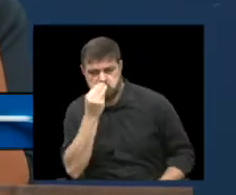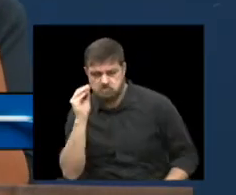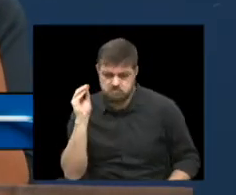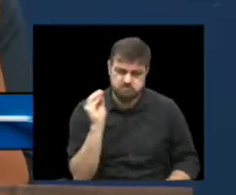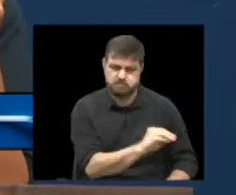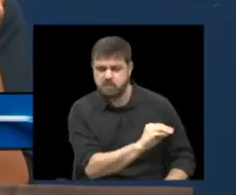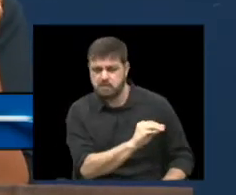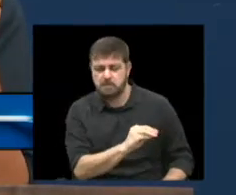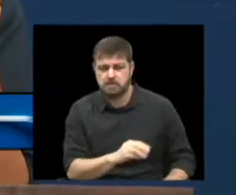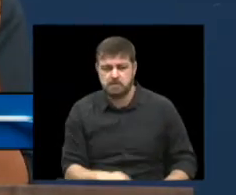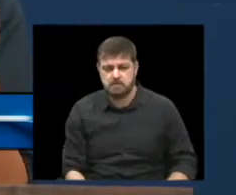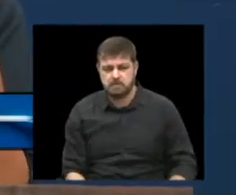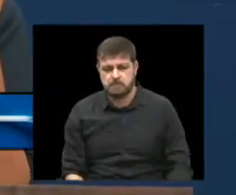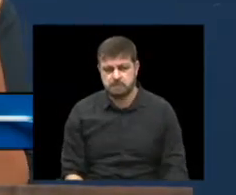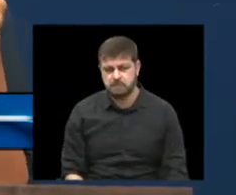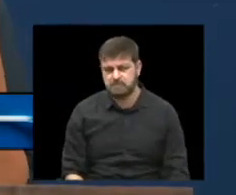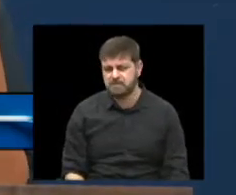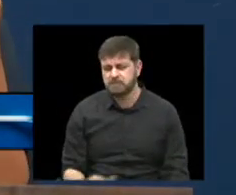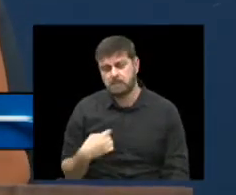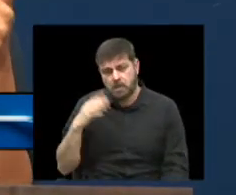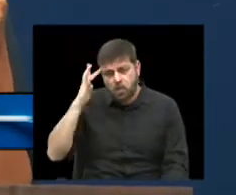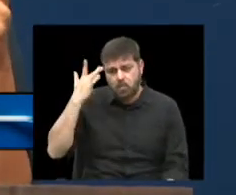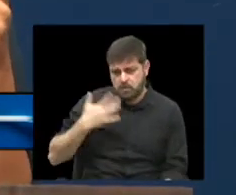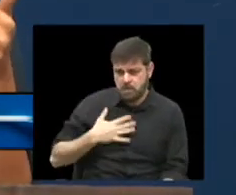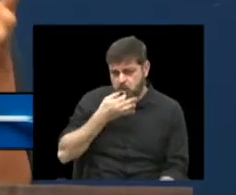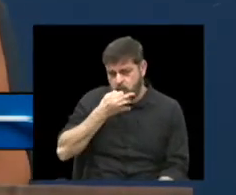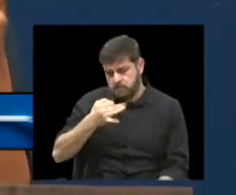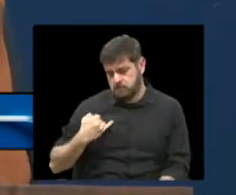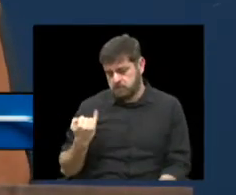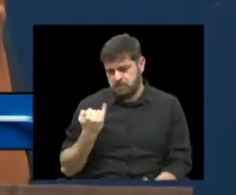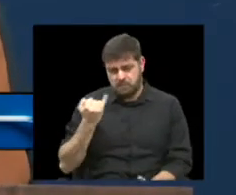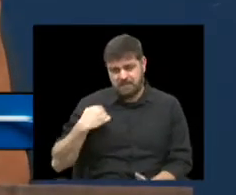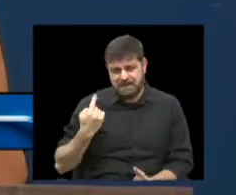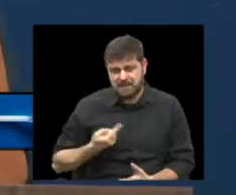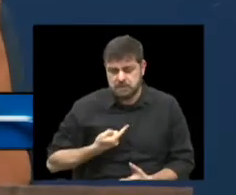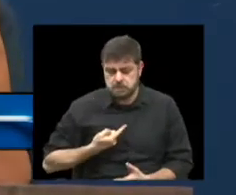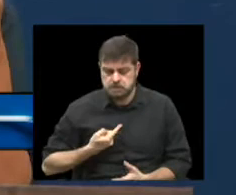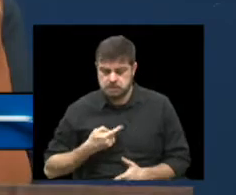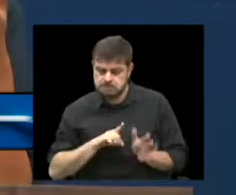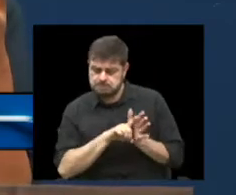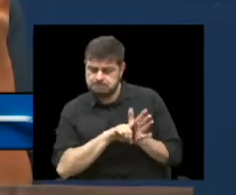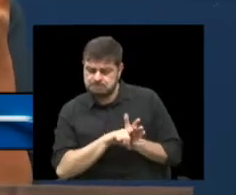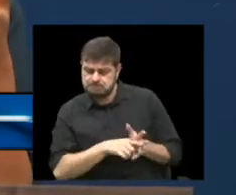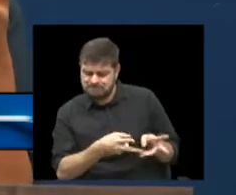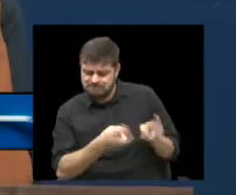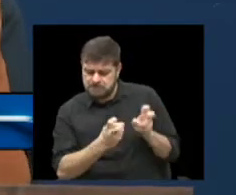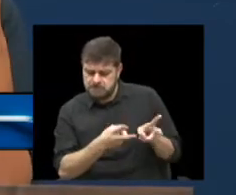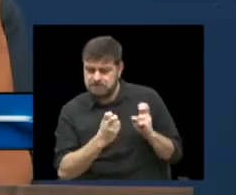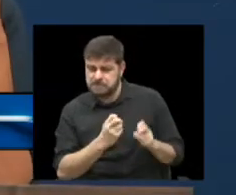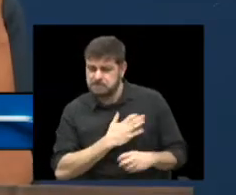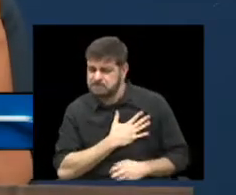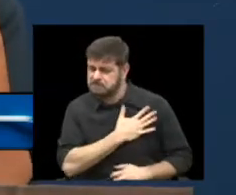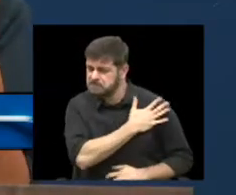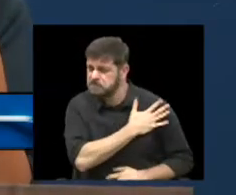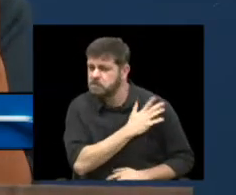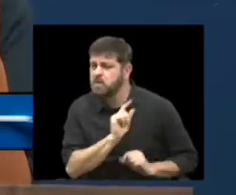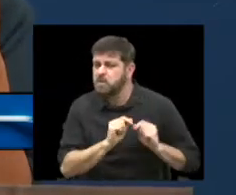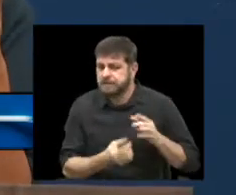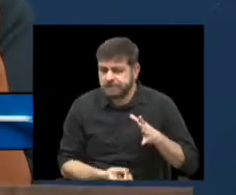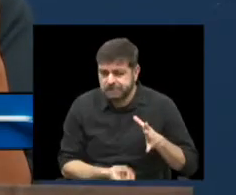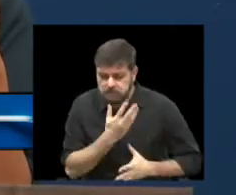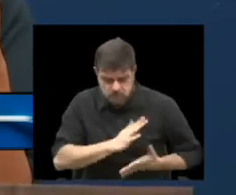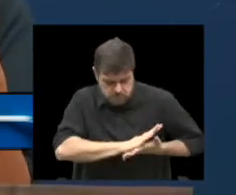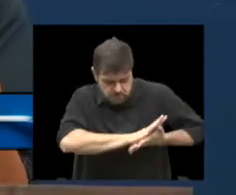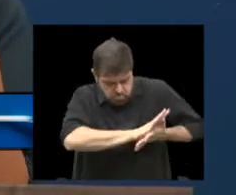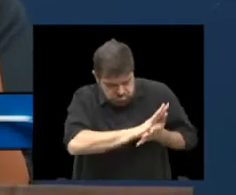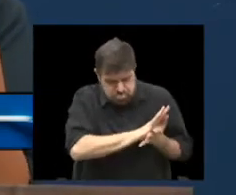declarações preconceituosas, eu acho que é importante que a gente questione que é com base nesse preconceito que se acontecem muitos